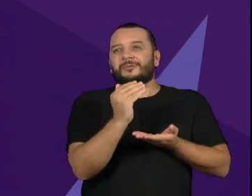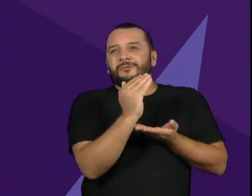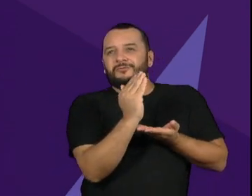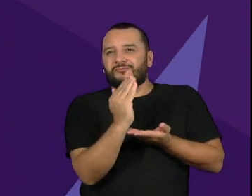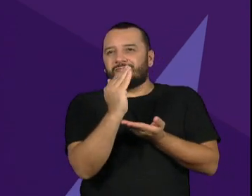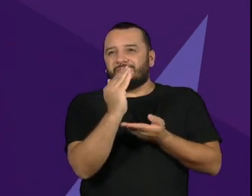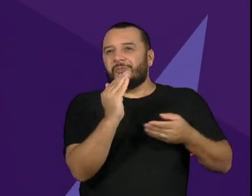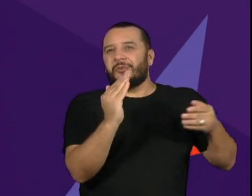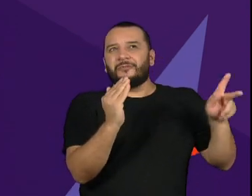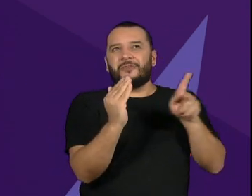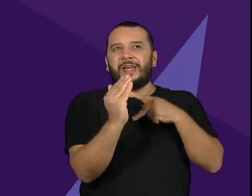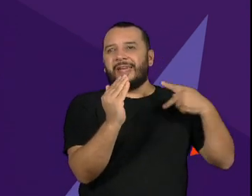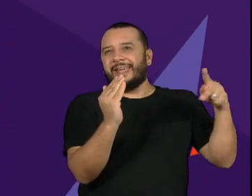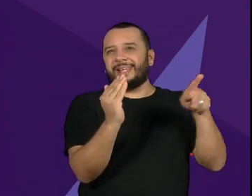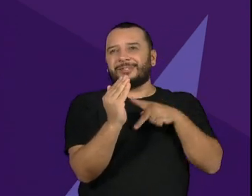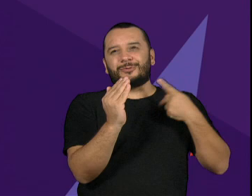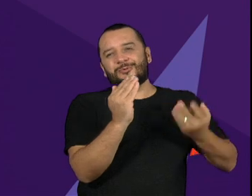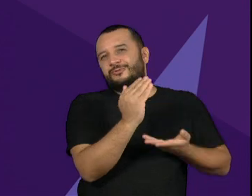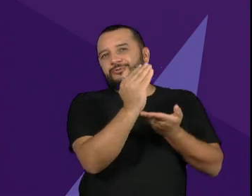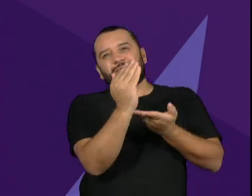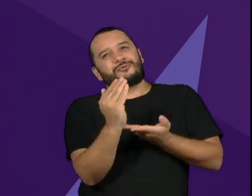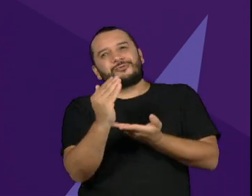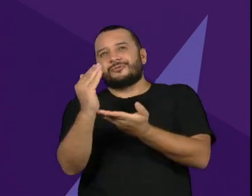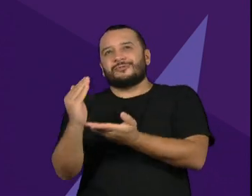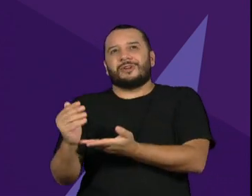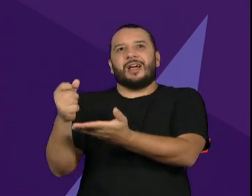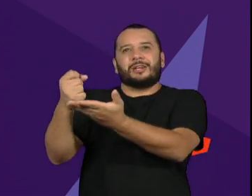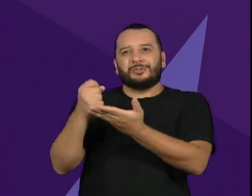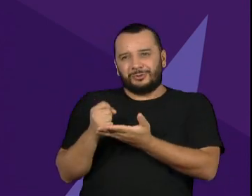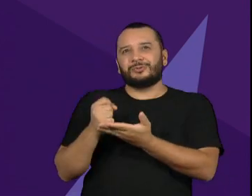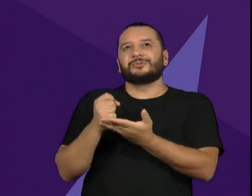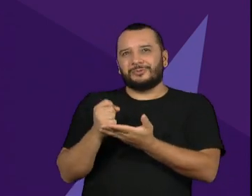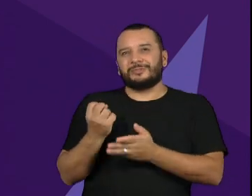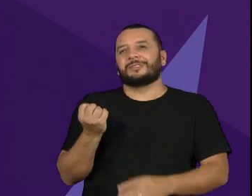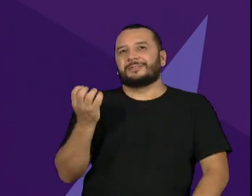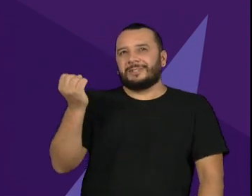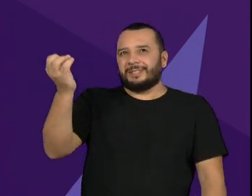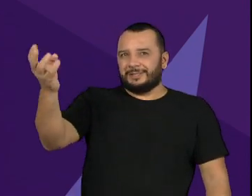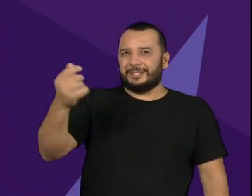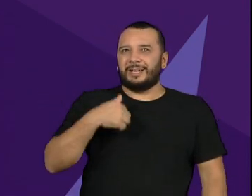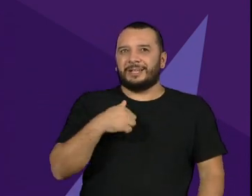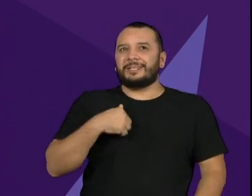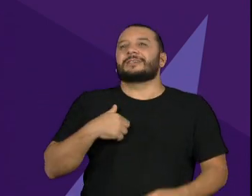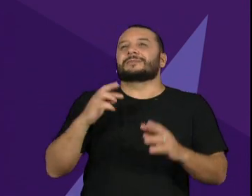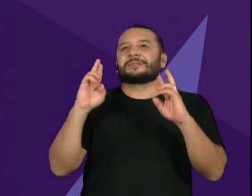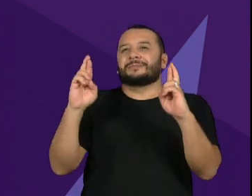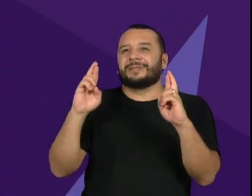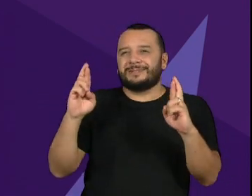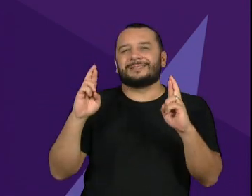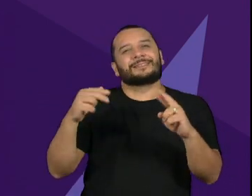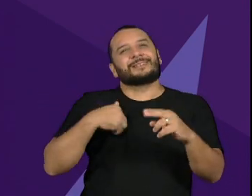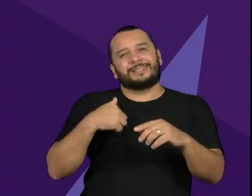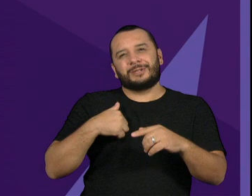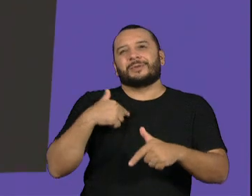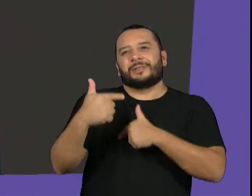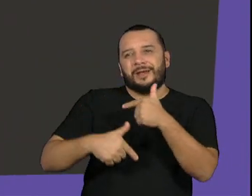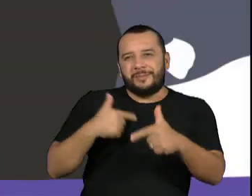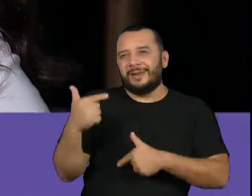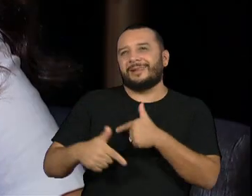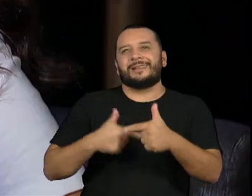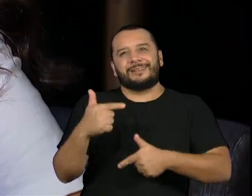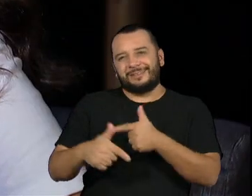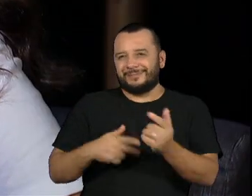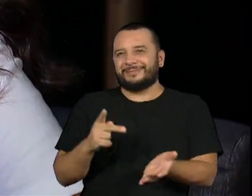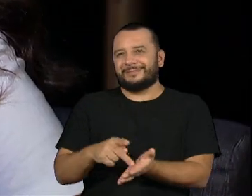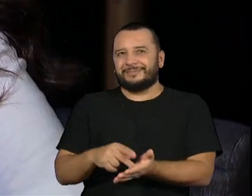fraco, mas a favor. A gente esperou e trabalhou muito por esse momento.